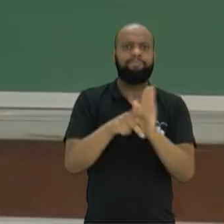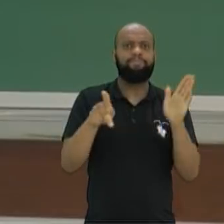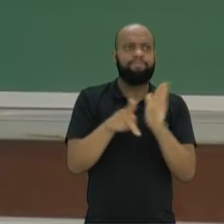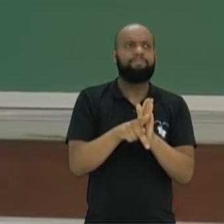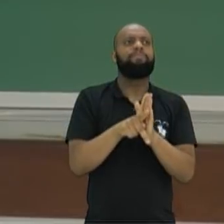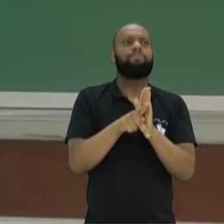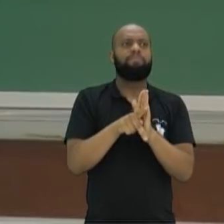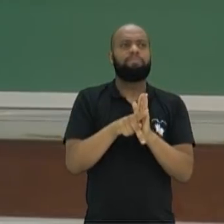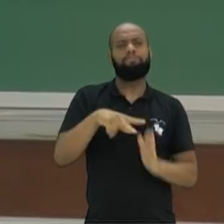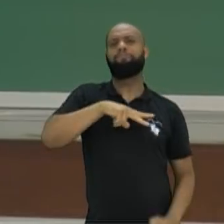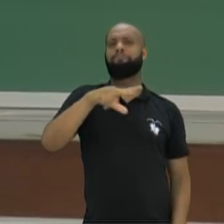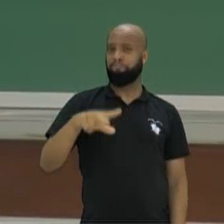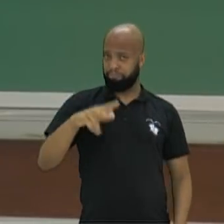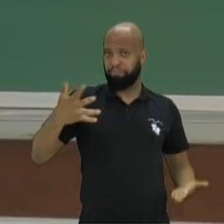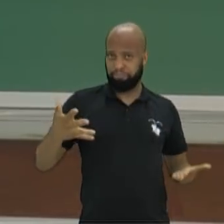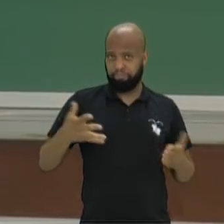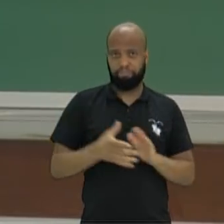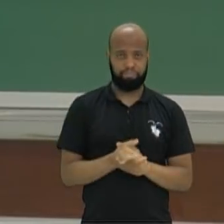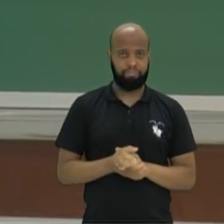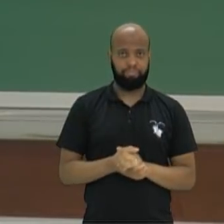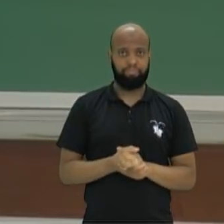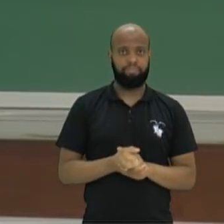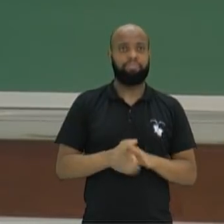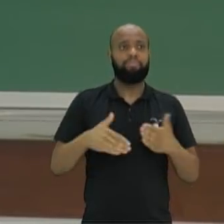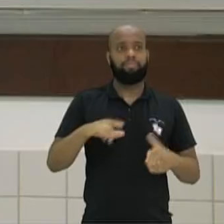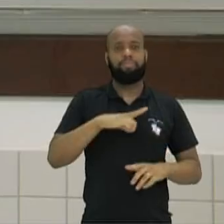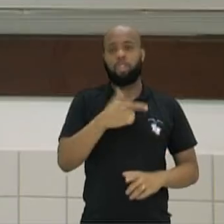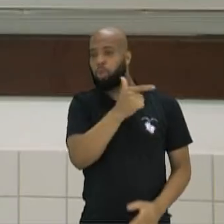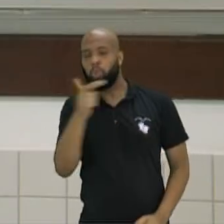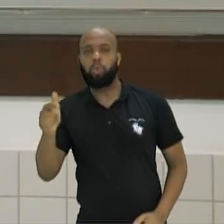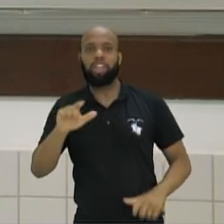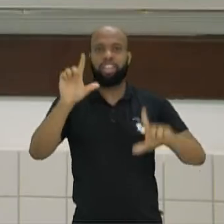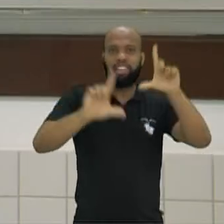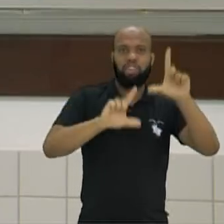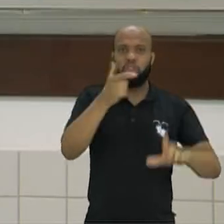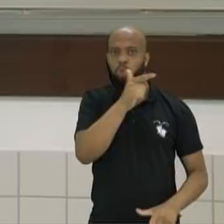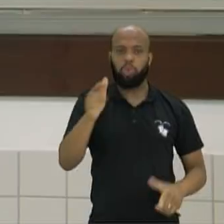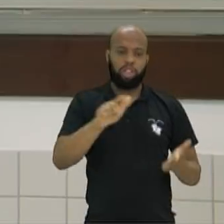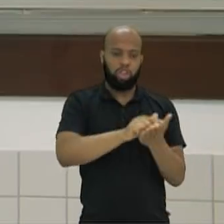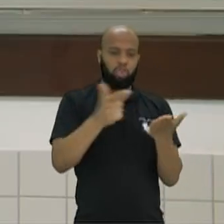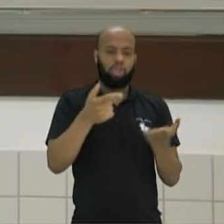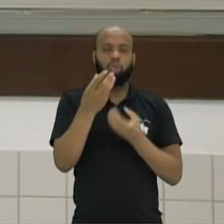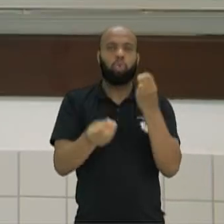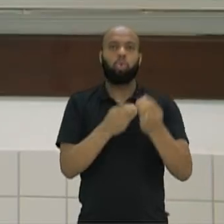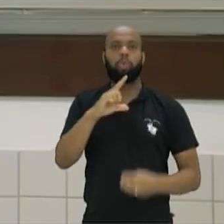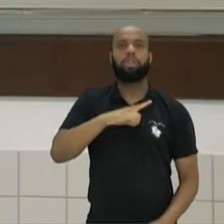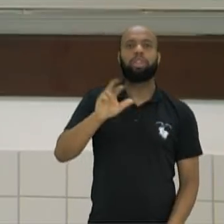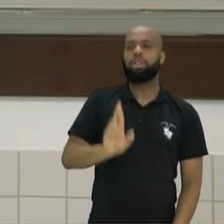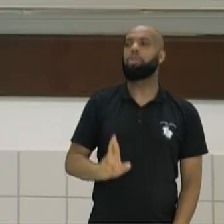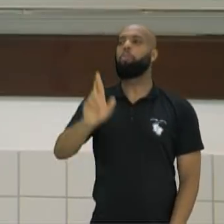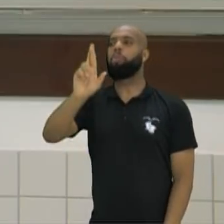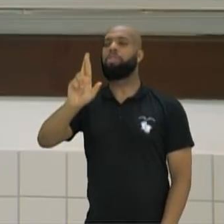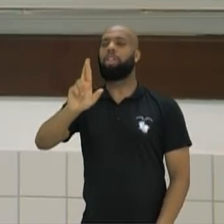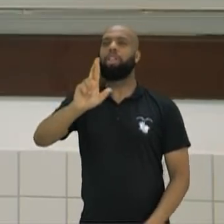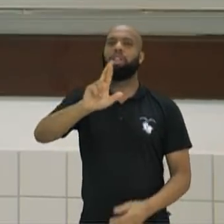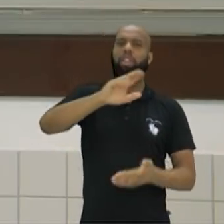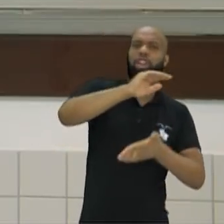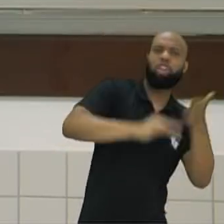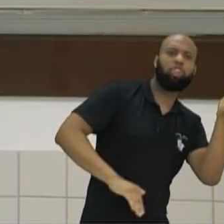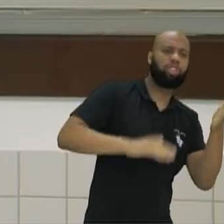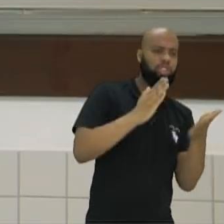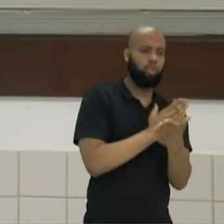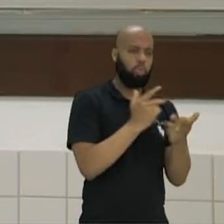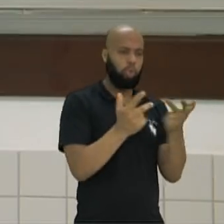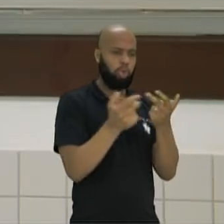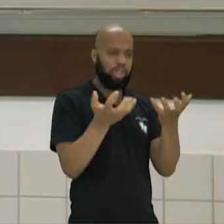o que tem de marketing da época, não tem jornal, não tem televisão, não há rádio. Como que você traz representações que desvalorizam alguma coisa e você